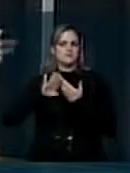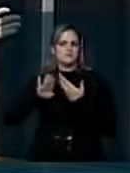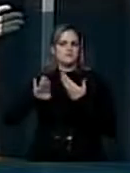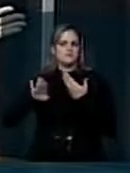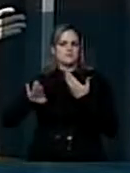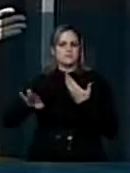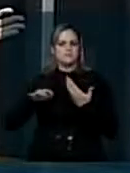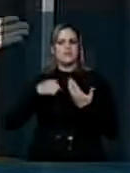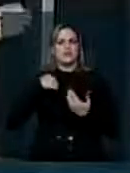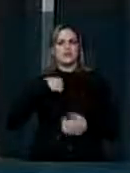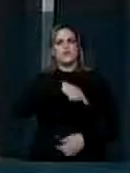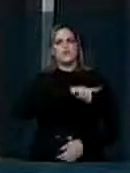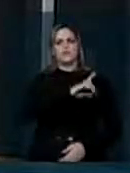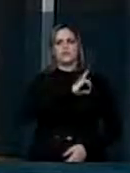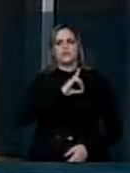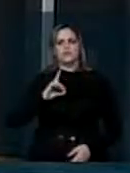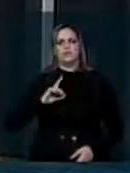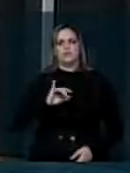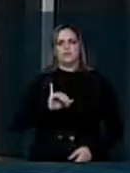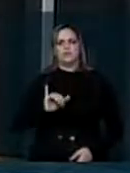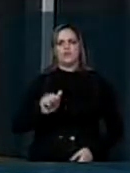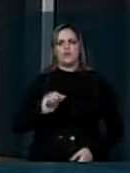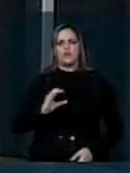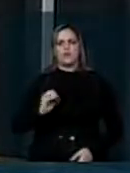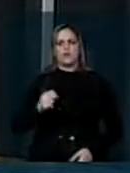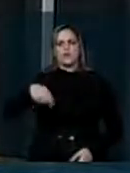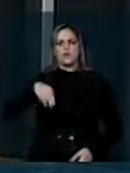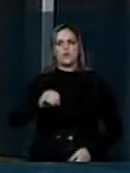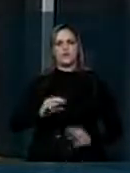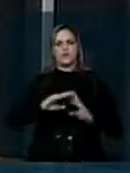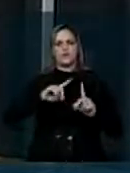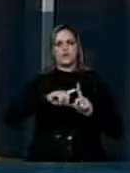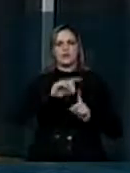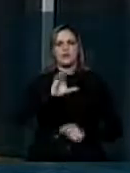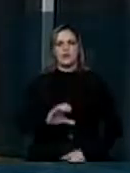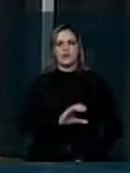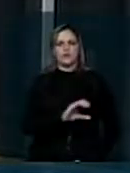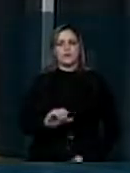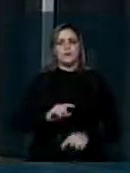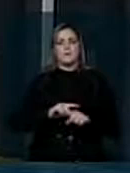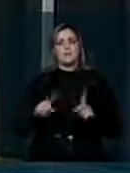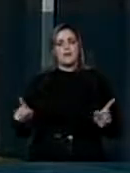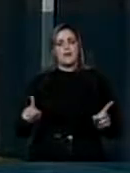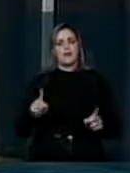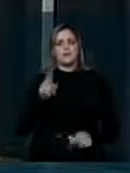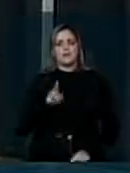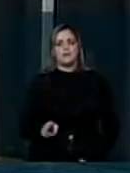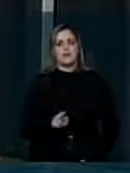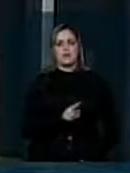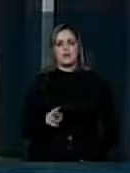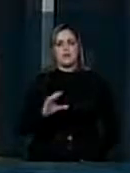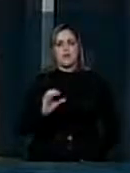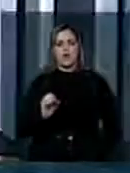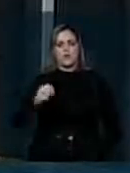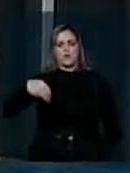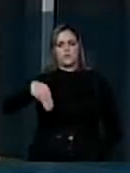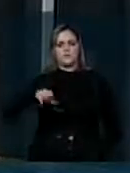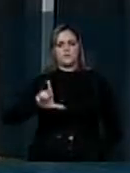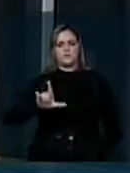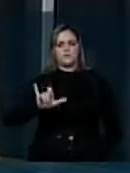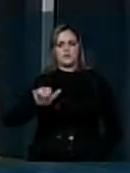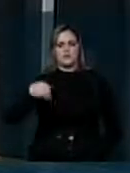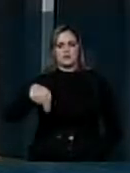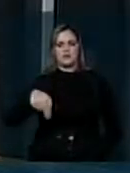ser diácono da minha igreja, a Igreja Católica. Mas Comblan fez eu rever isso, a sua leitura, a sua